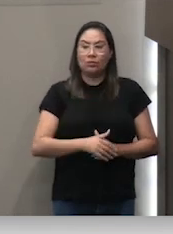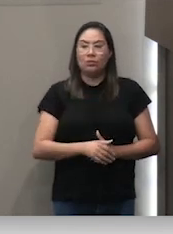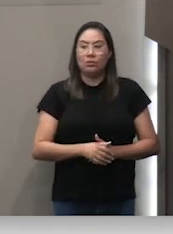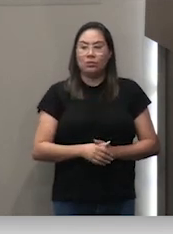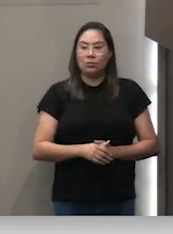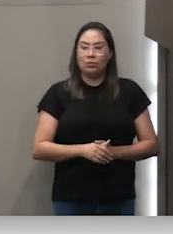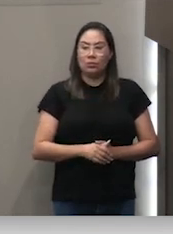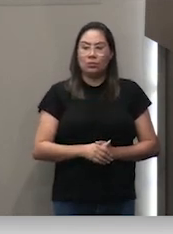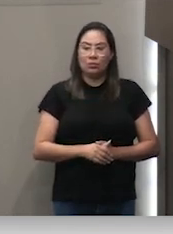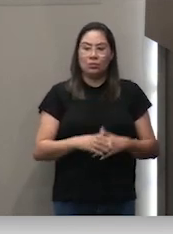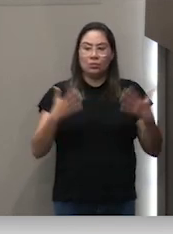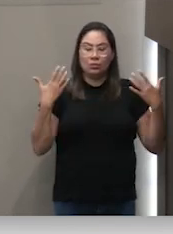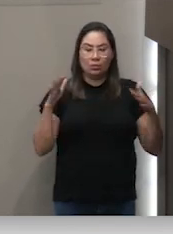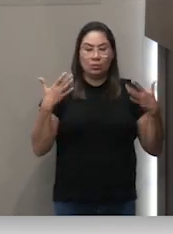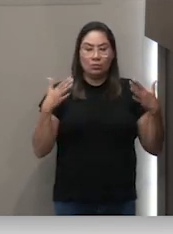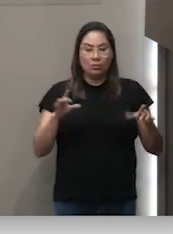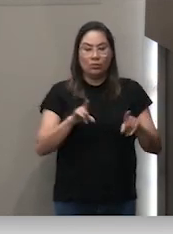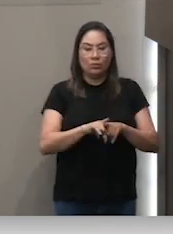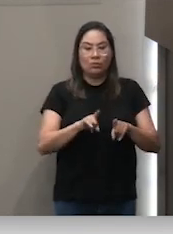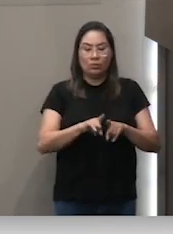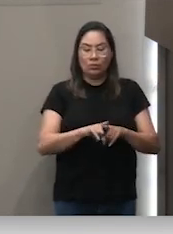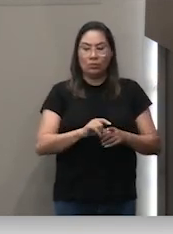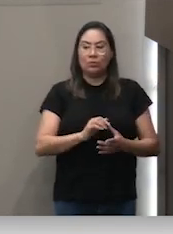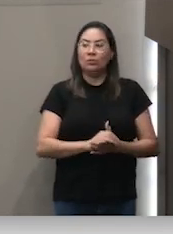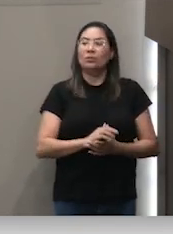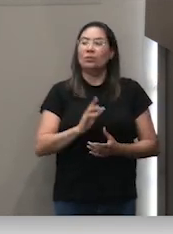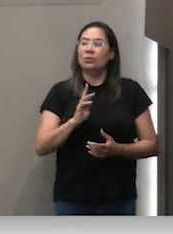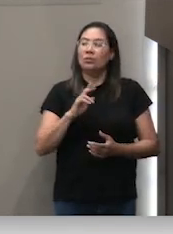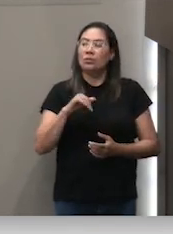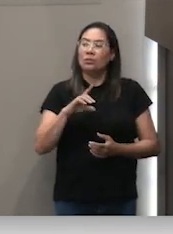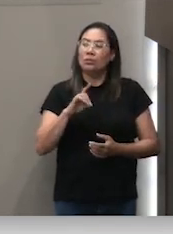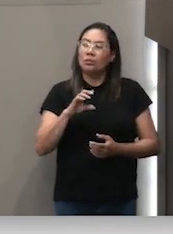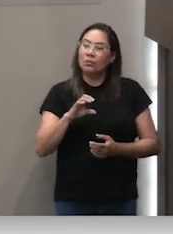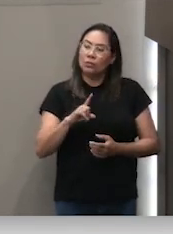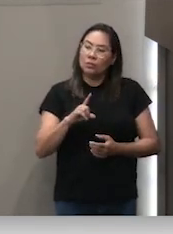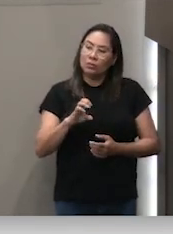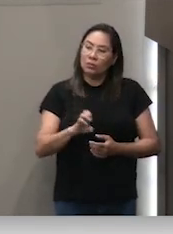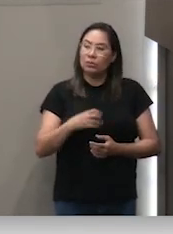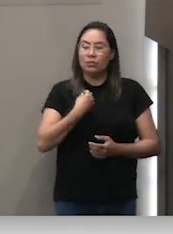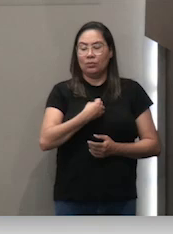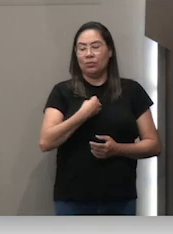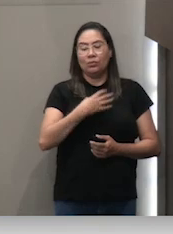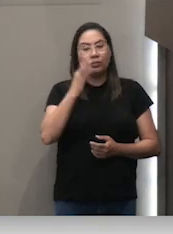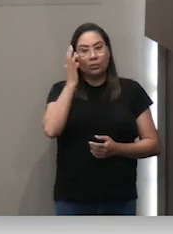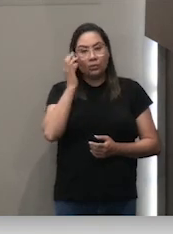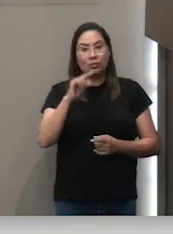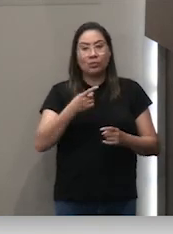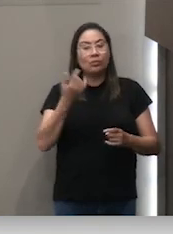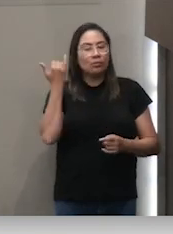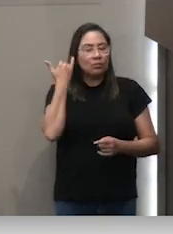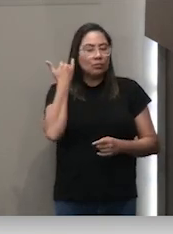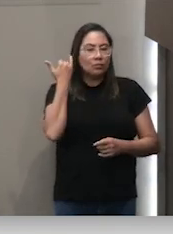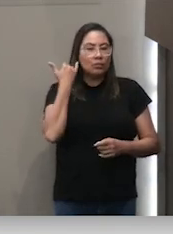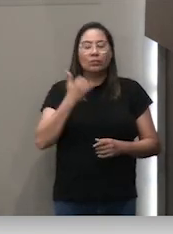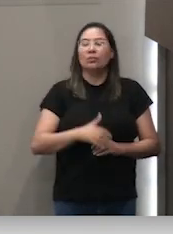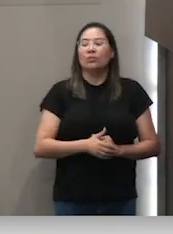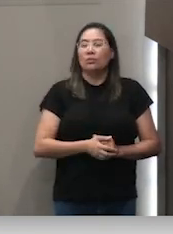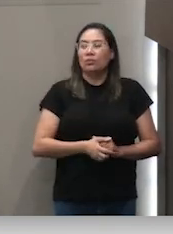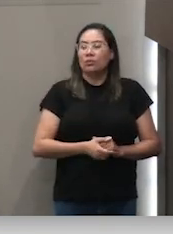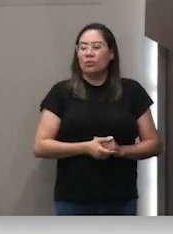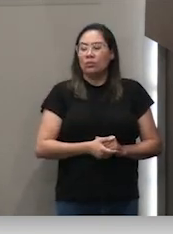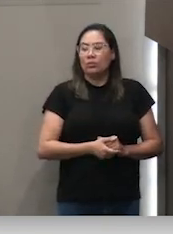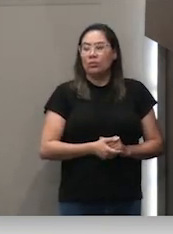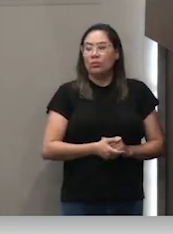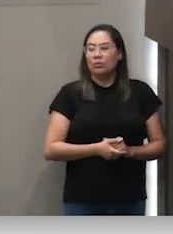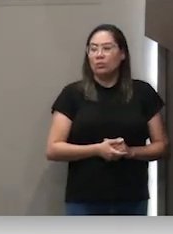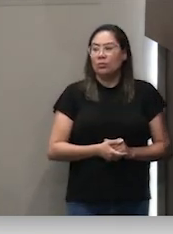vereadores, parabenizar o vereador Trindade pelo seu grande expediente. Eu não estava presente, mas estava escutando,